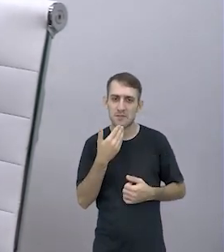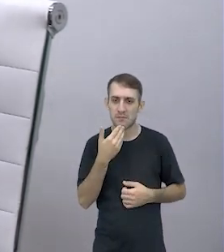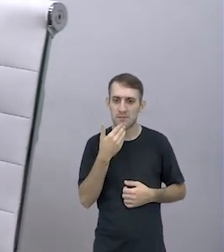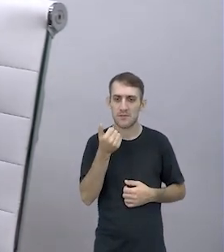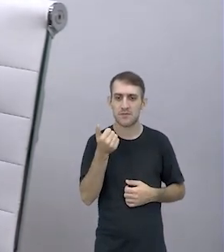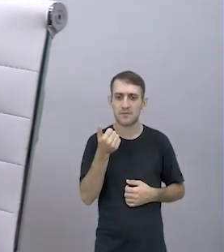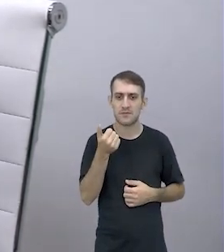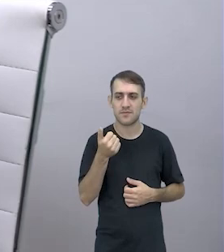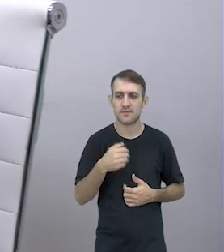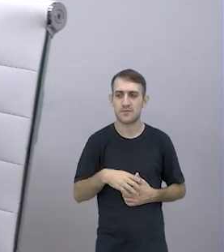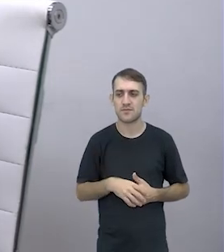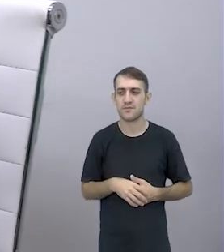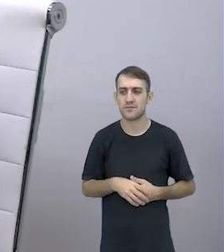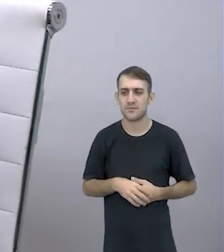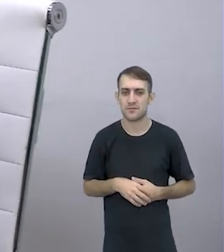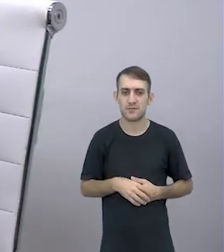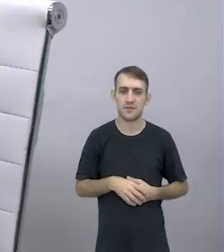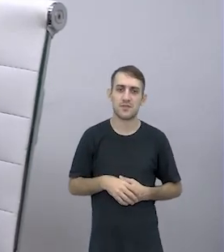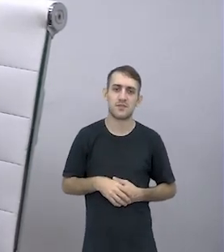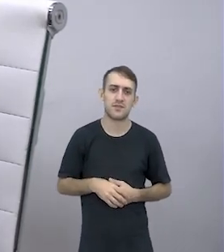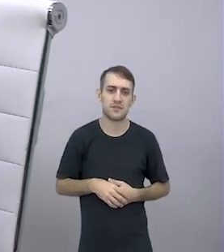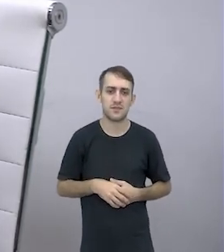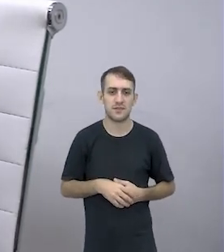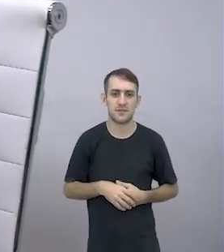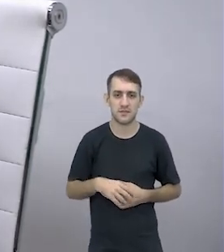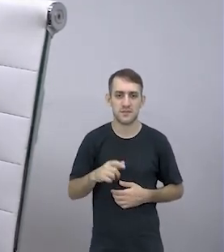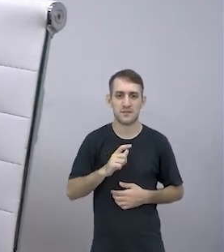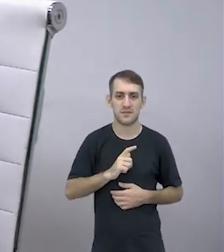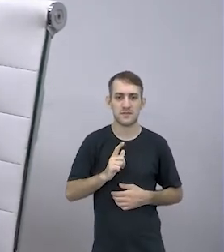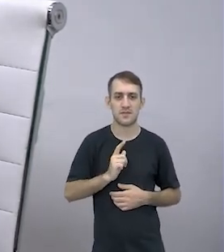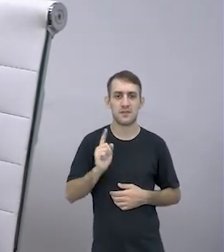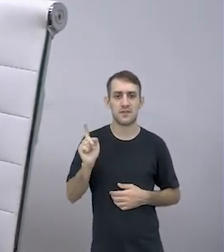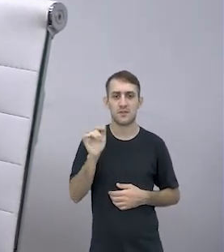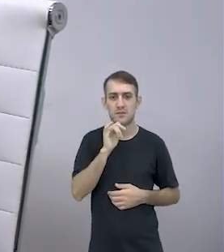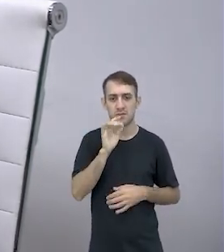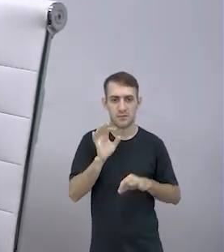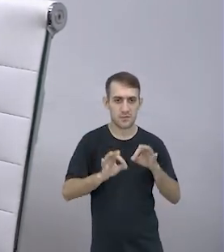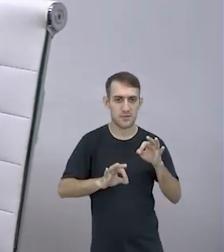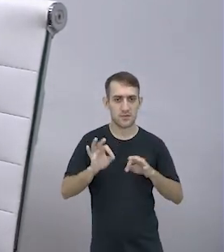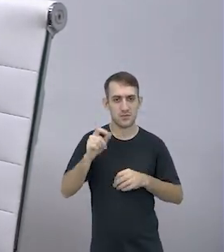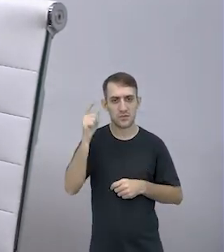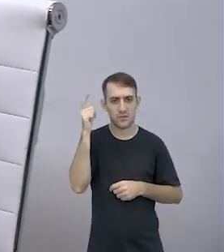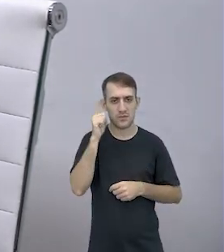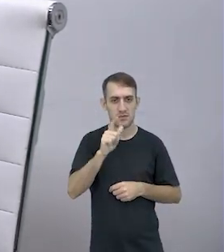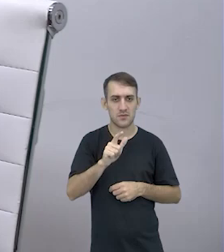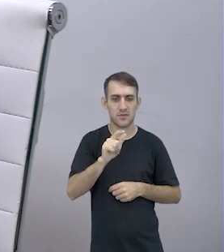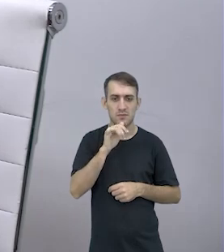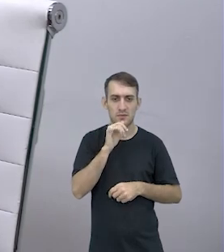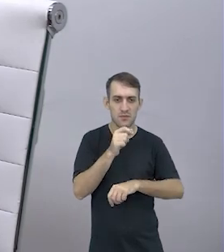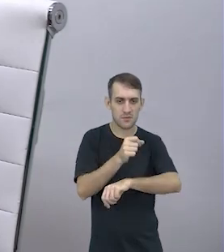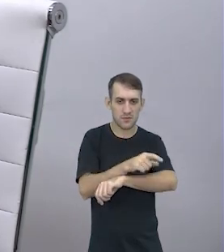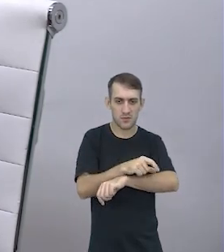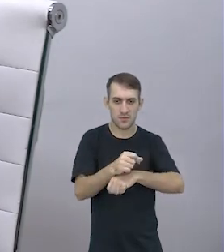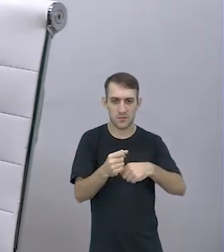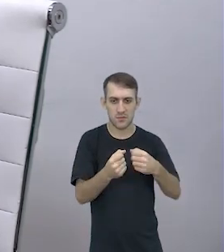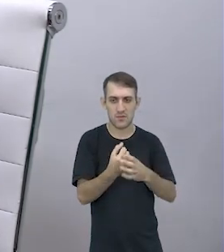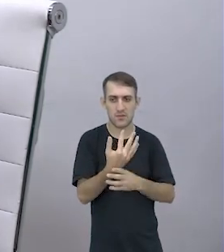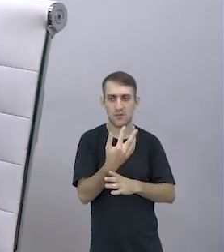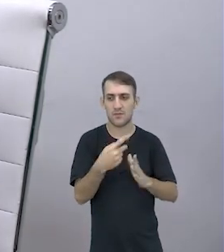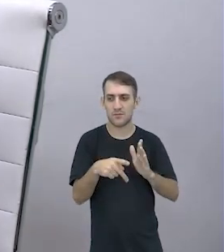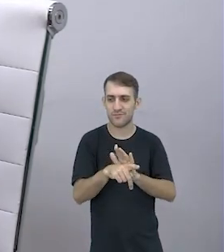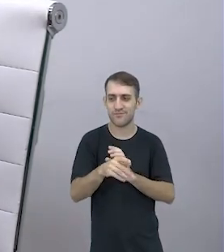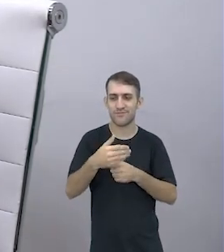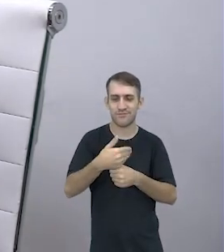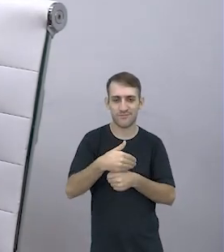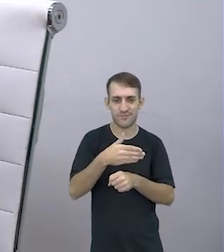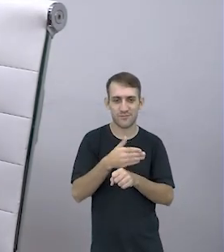termo aprimorada. O que eles conseguiram? Eles usaram essa proteína reguladora e fez com que as plantas de batatas idênticas